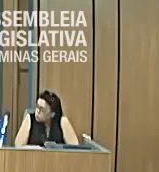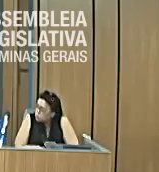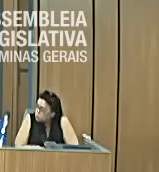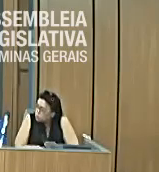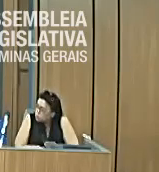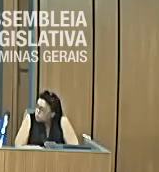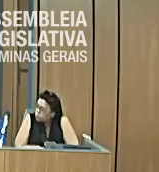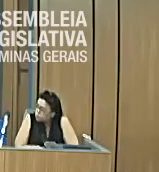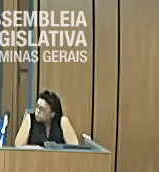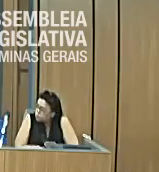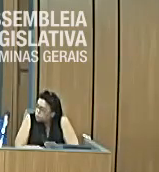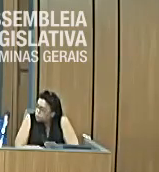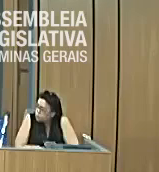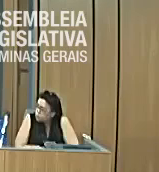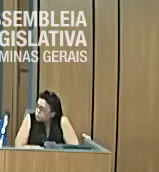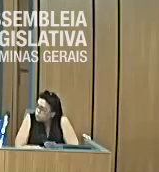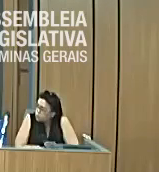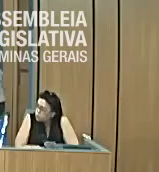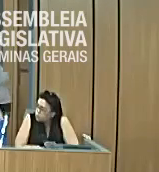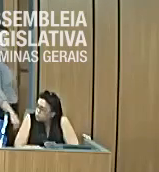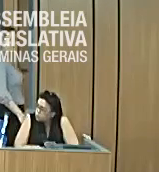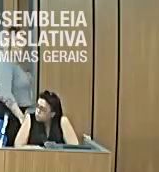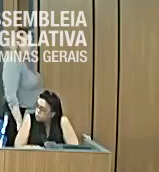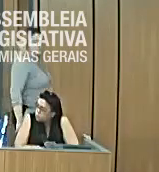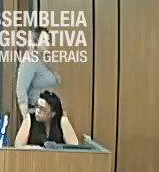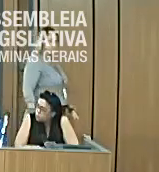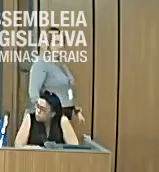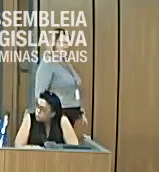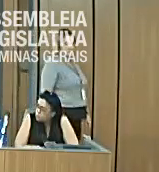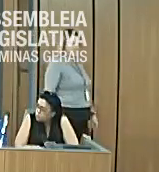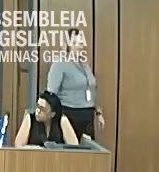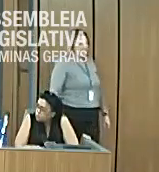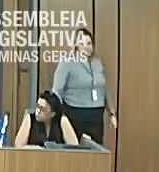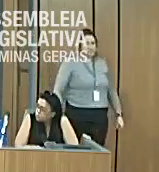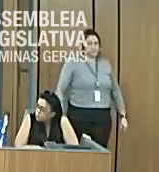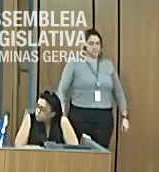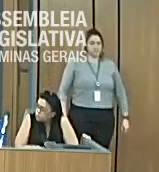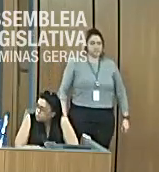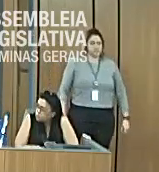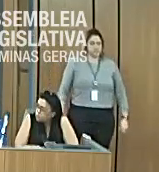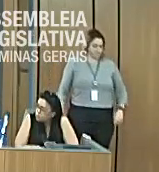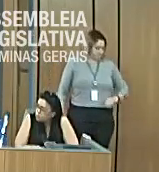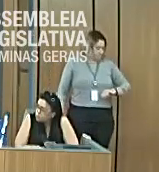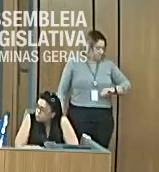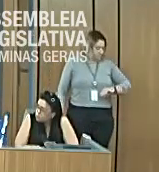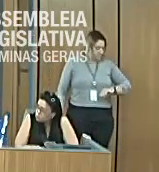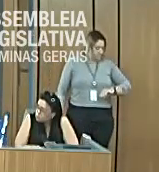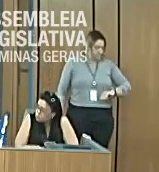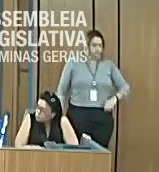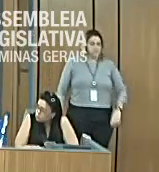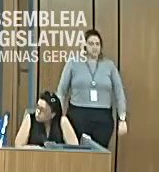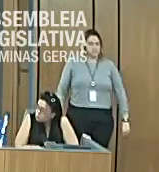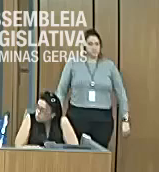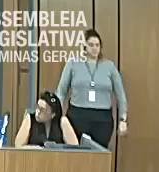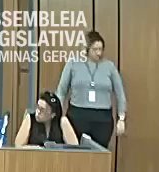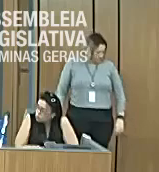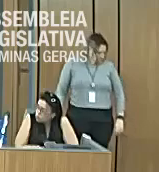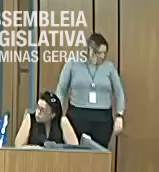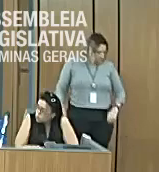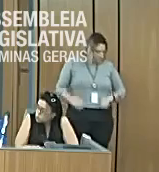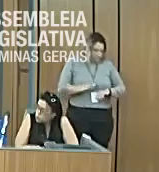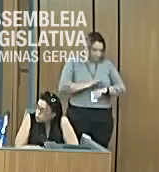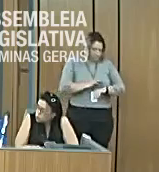adjunto então a lei tem que discutir a questão do porte de arma né ou seja